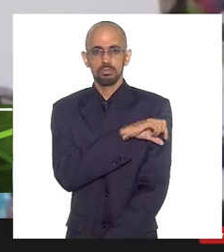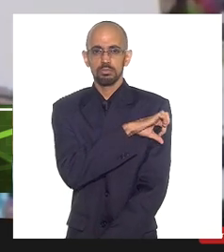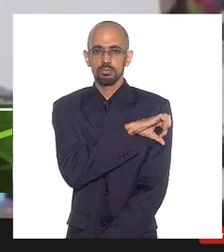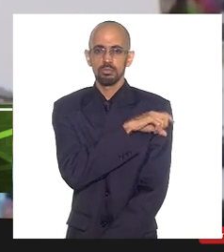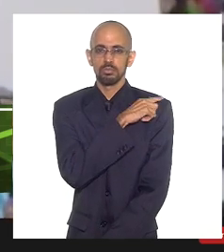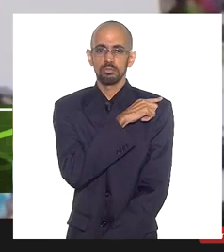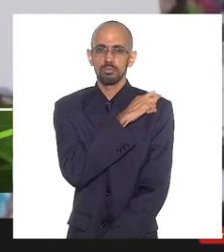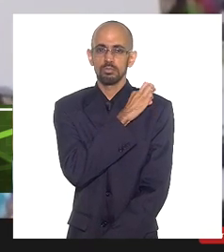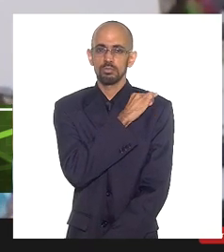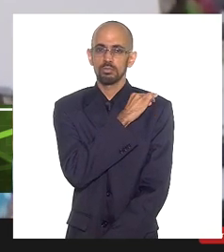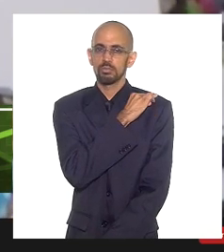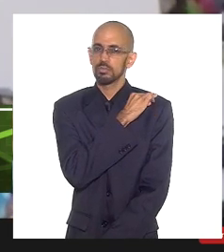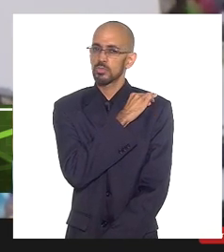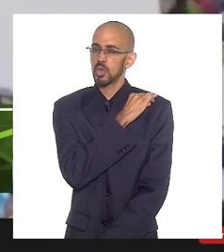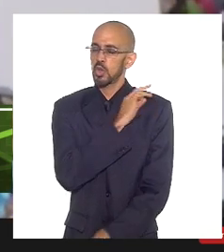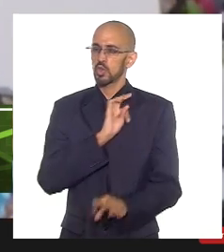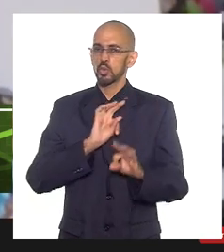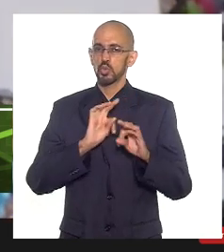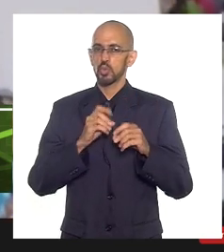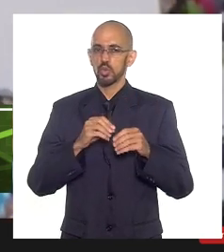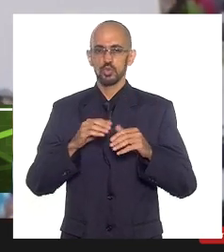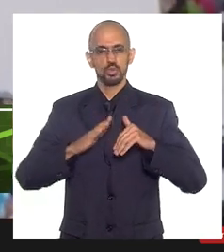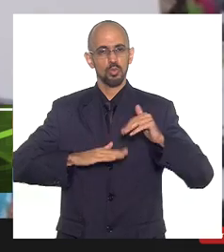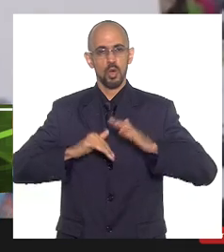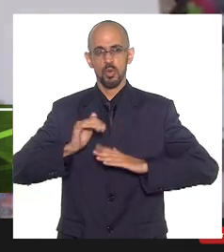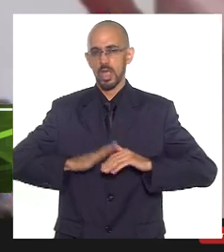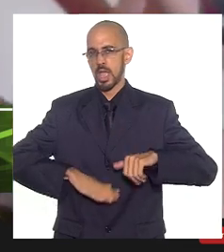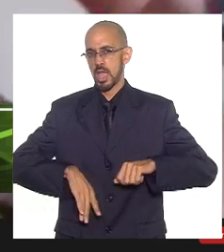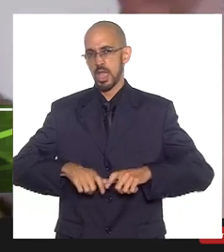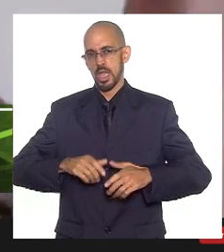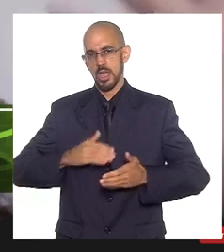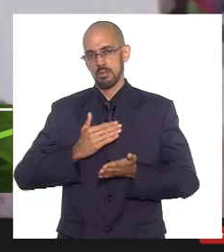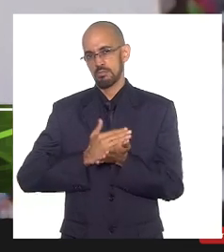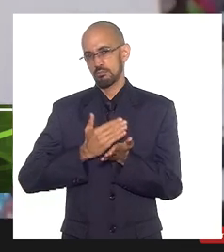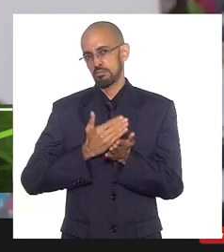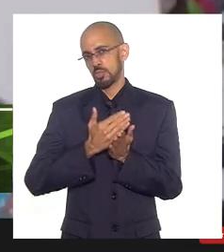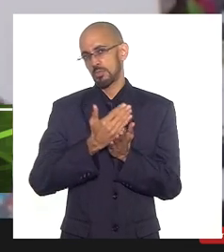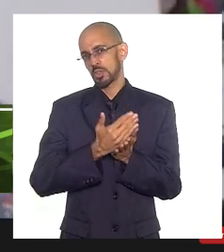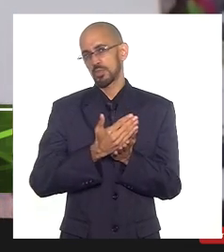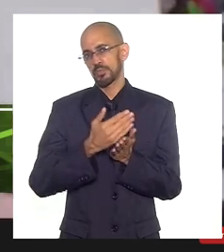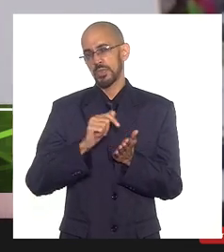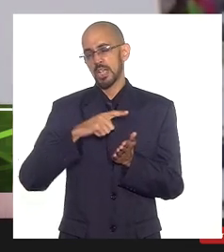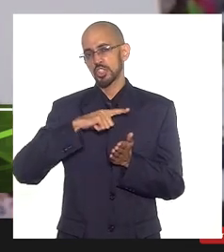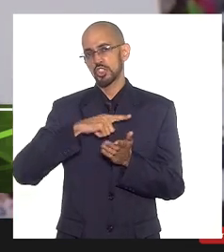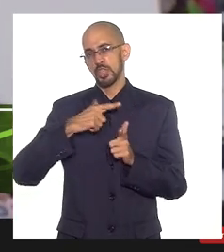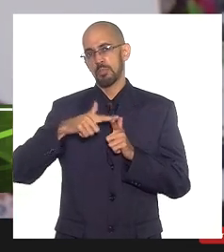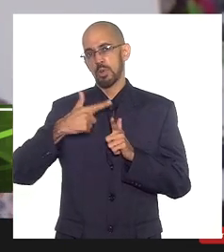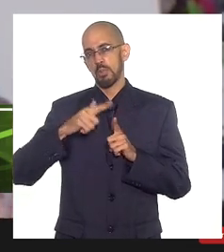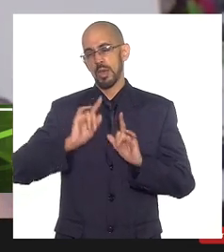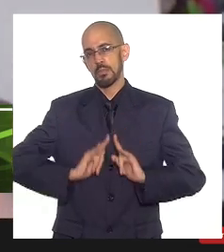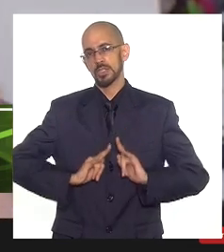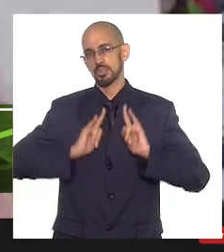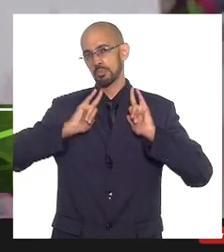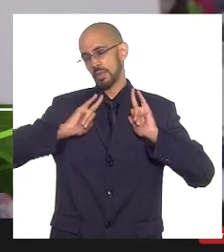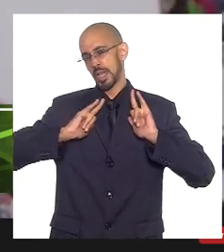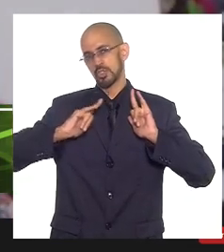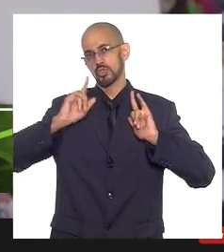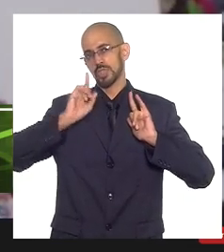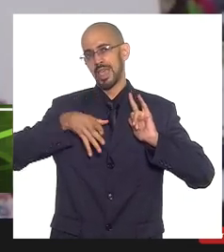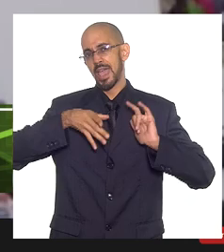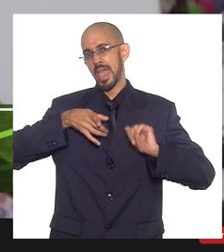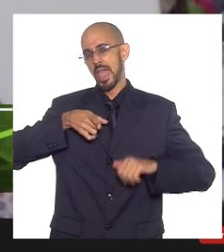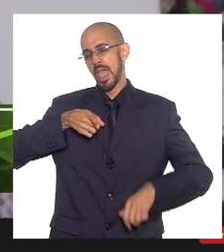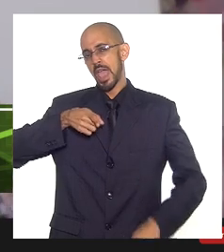ensino temos problemas relacionados a prédios que são antigos que não foram